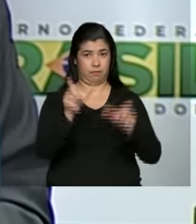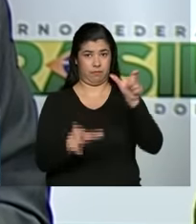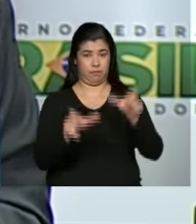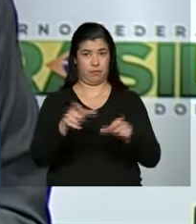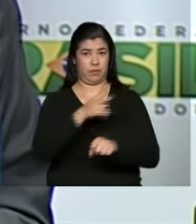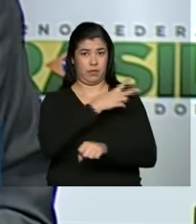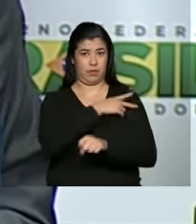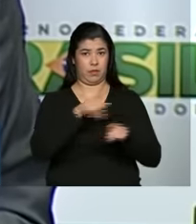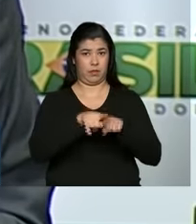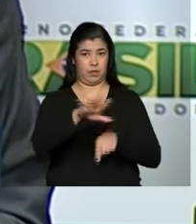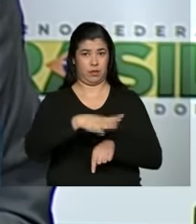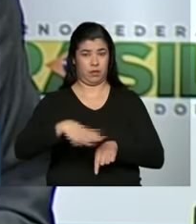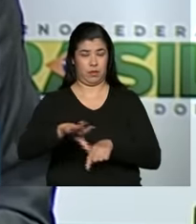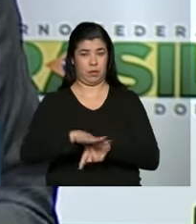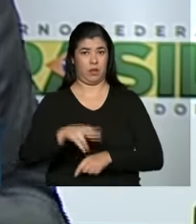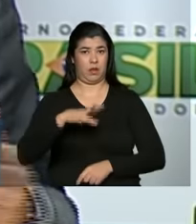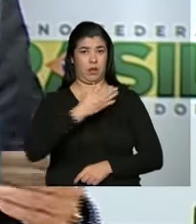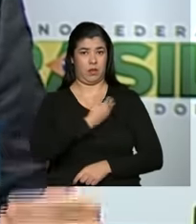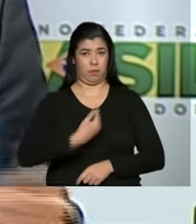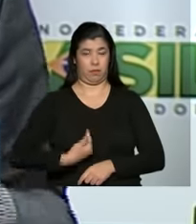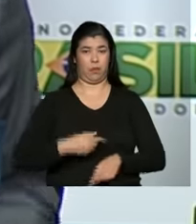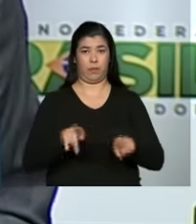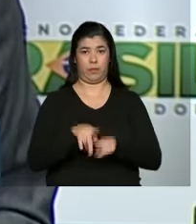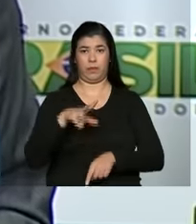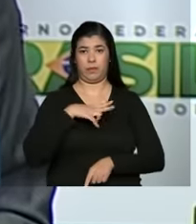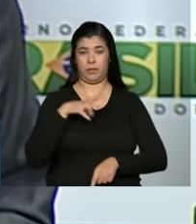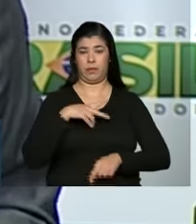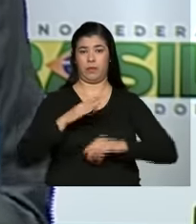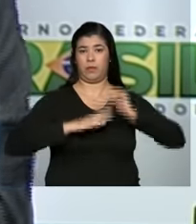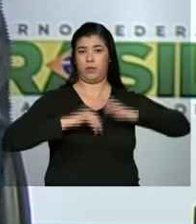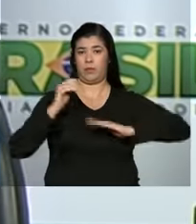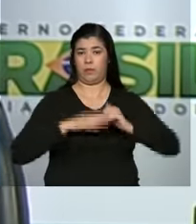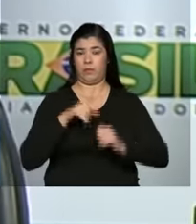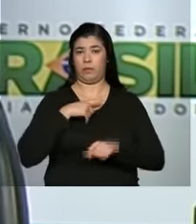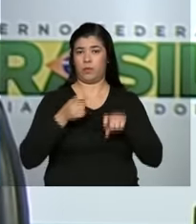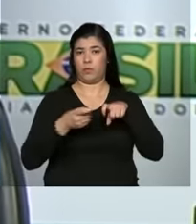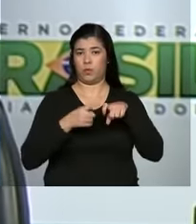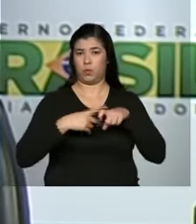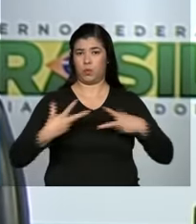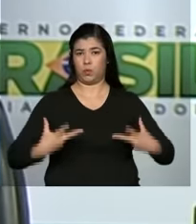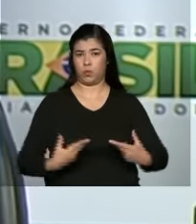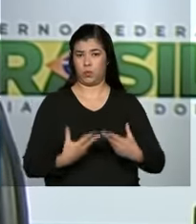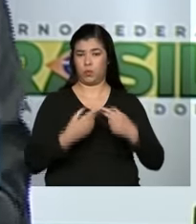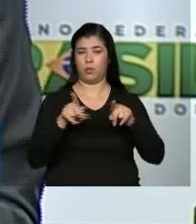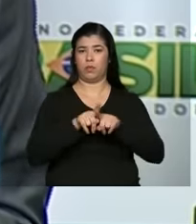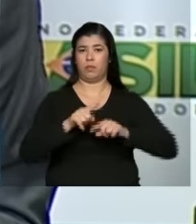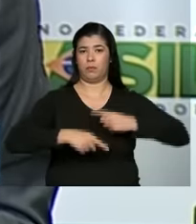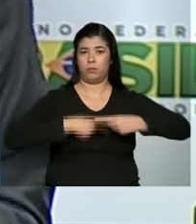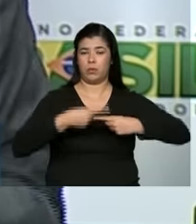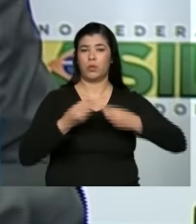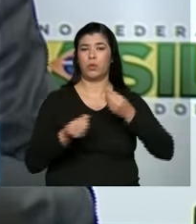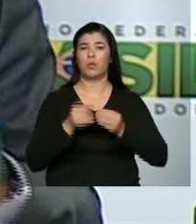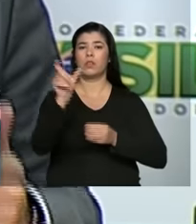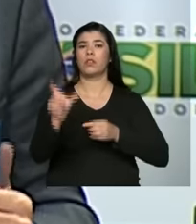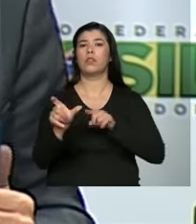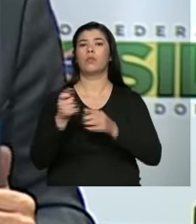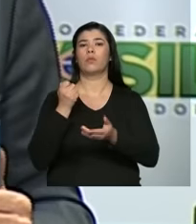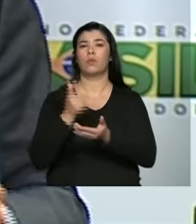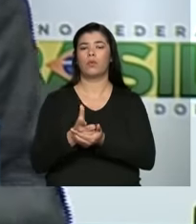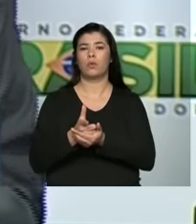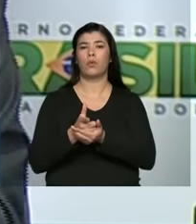pública como na área privada que atuam na área Clínica e cirúrgica mas também aqueles que atuam no ciclo de compra de